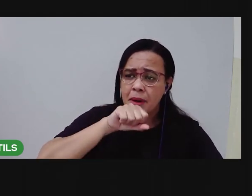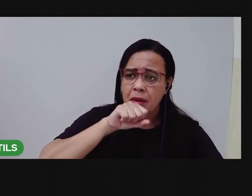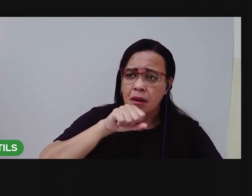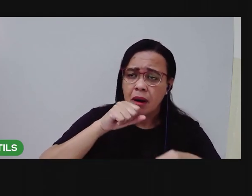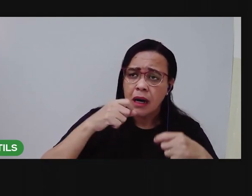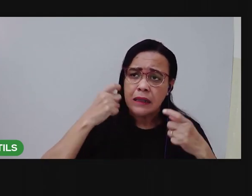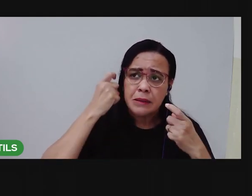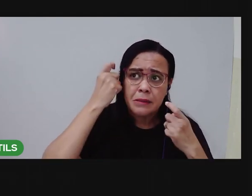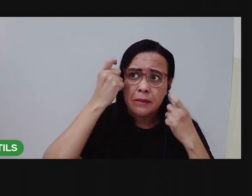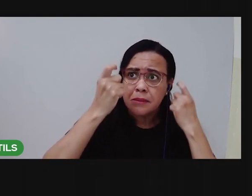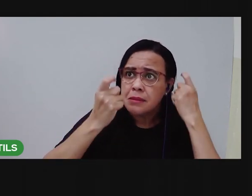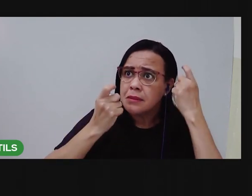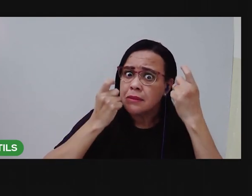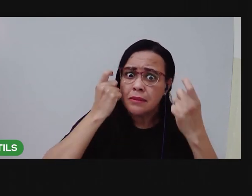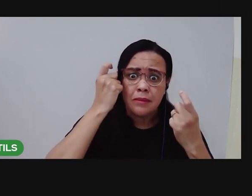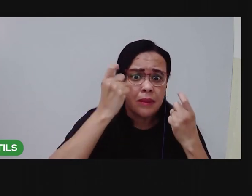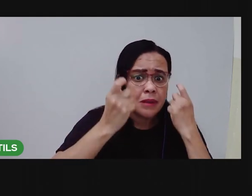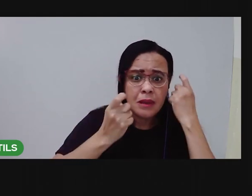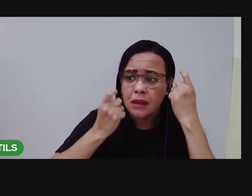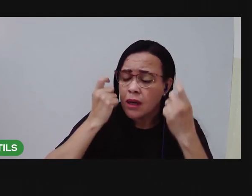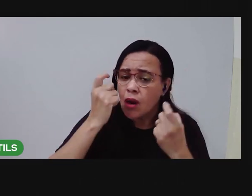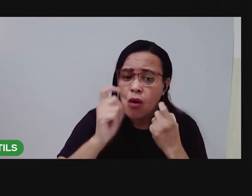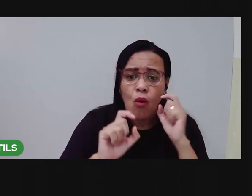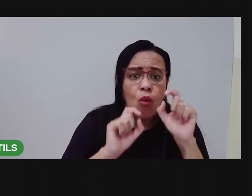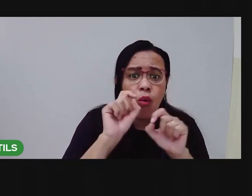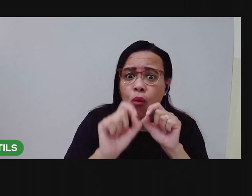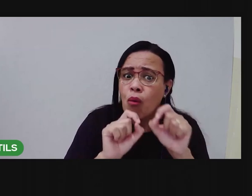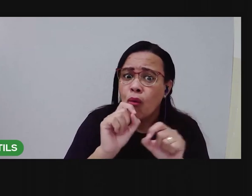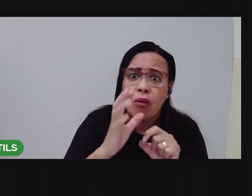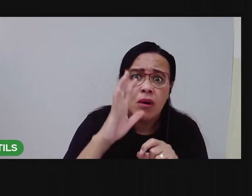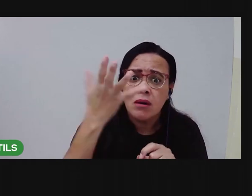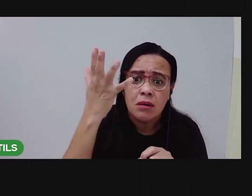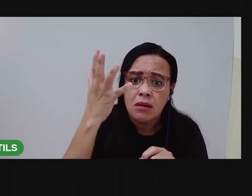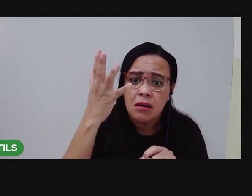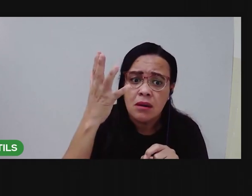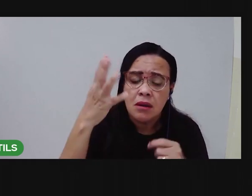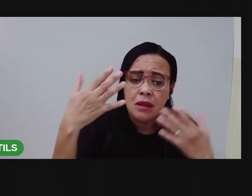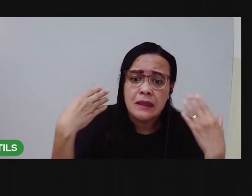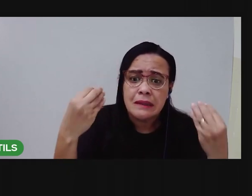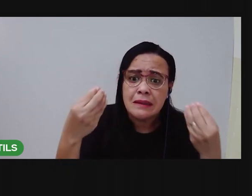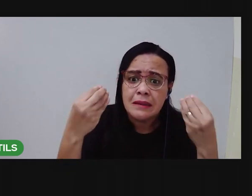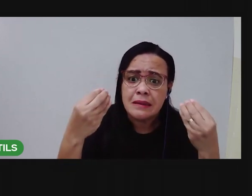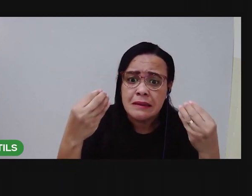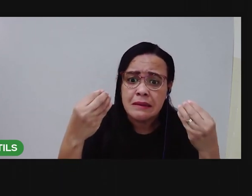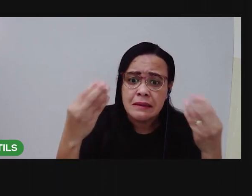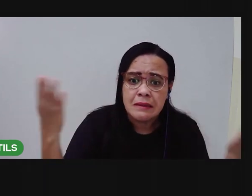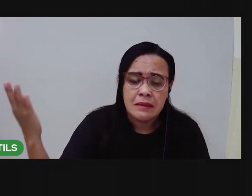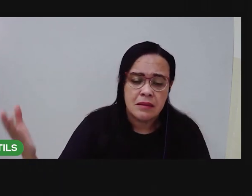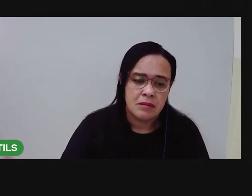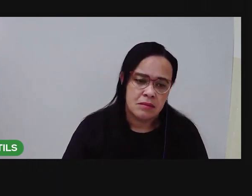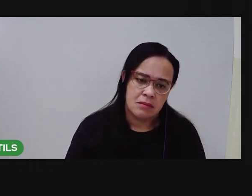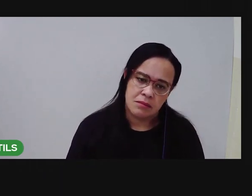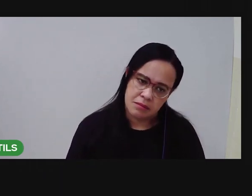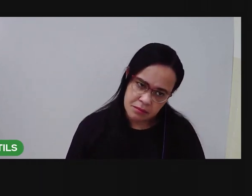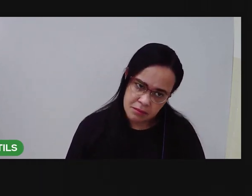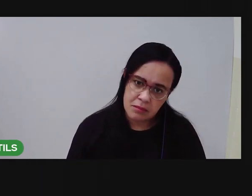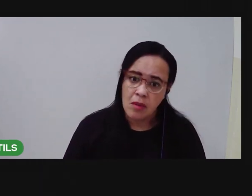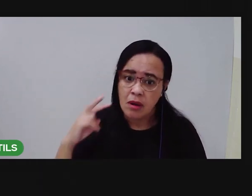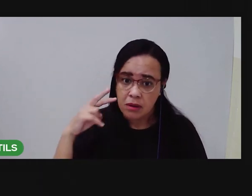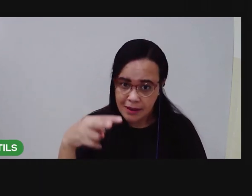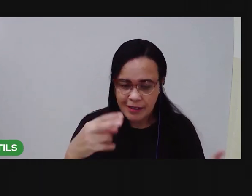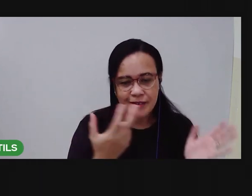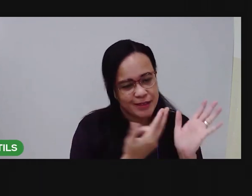preocupada, sem saber o que é que poderia acontecer com esse porquinho. Olha aqui as